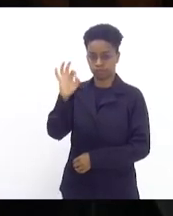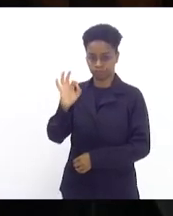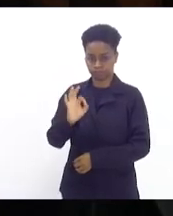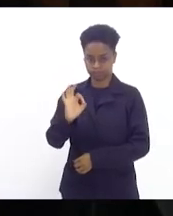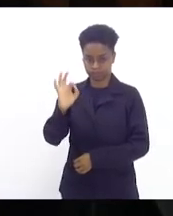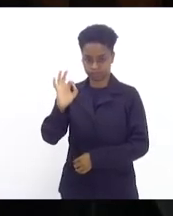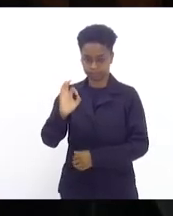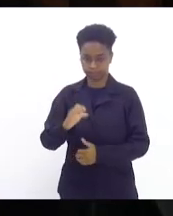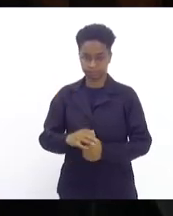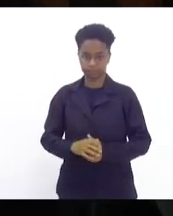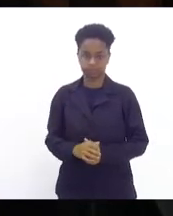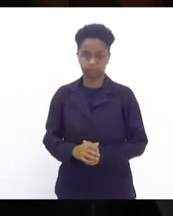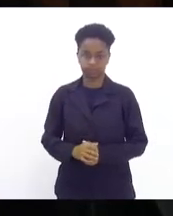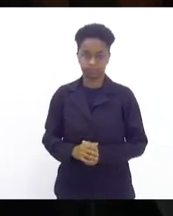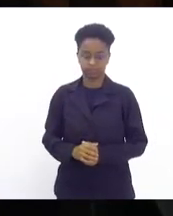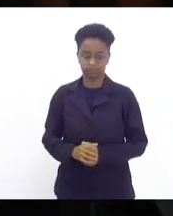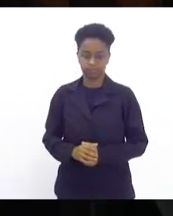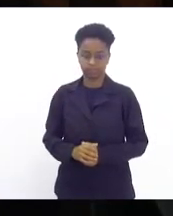cento